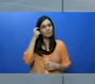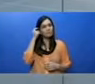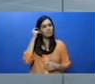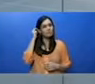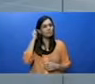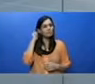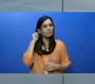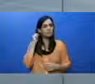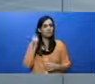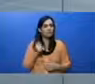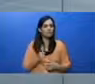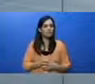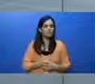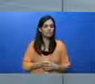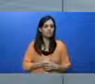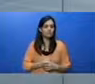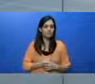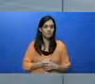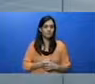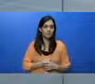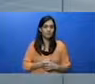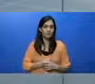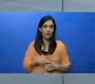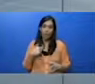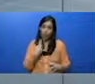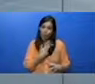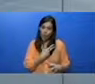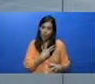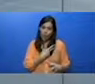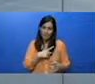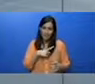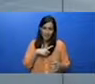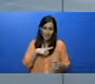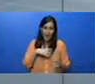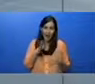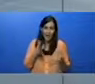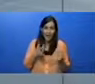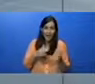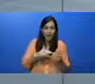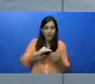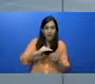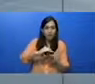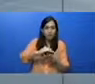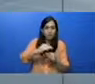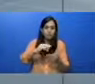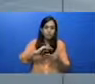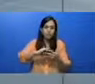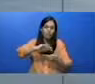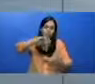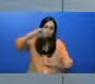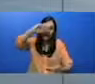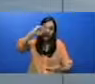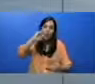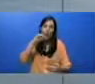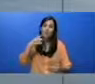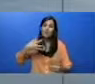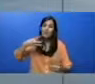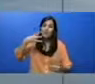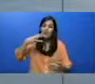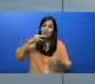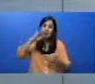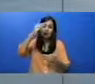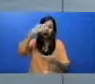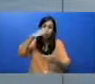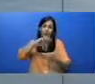maltratado? Tá? Então, é o nosso folheto. Eu vou abrir ele aqui nas 3 partes para vocês terem noção como é que fica.